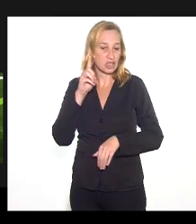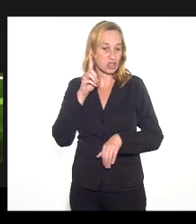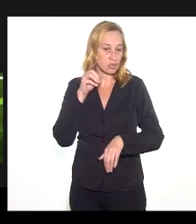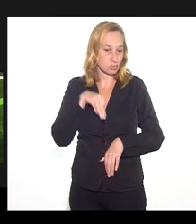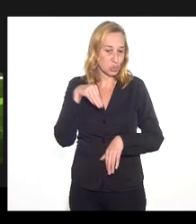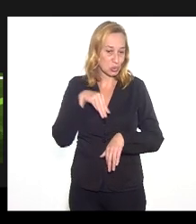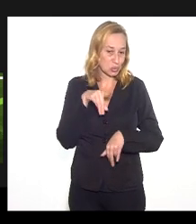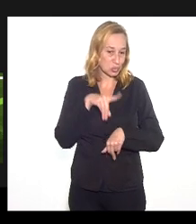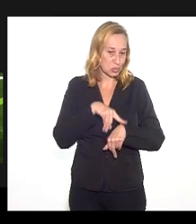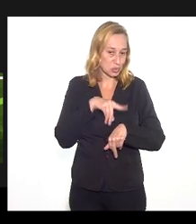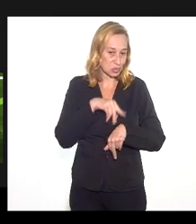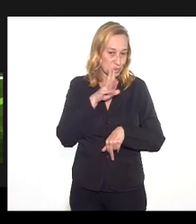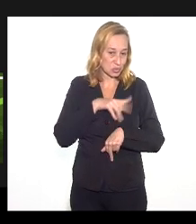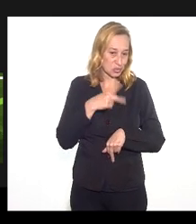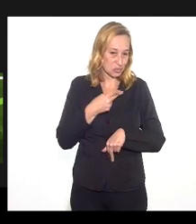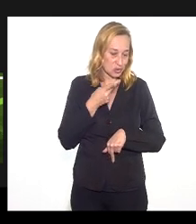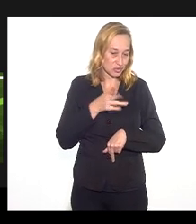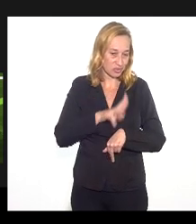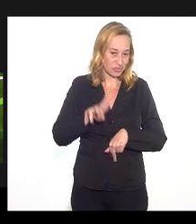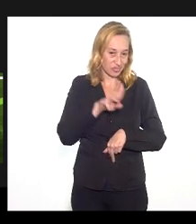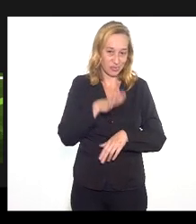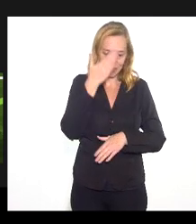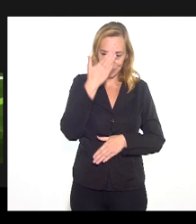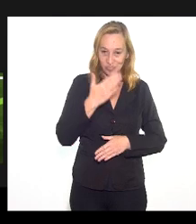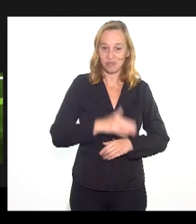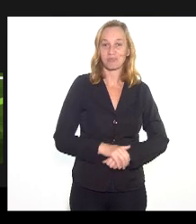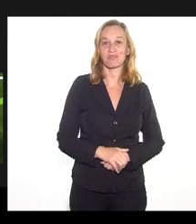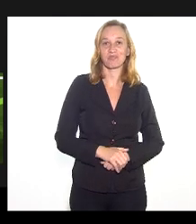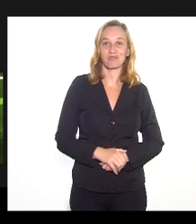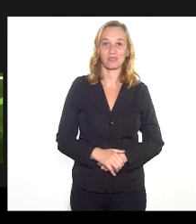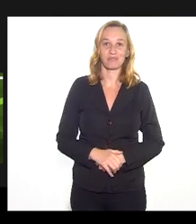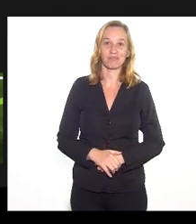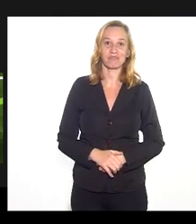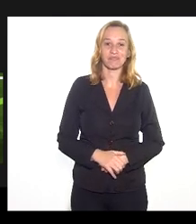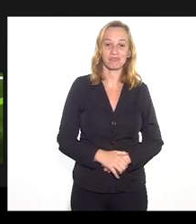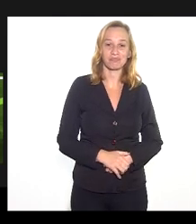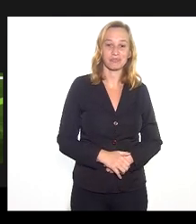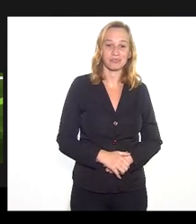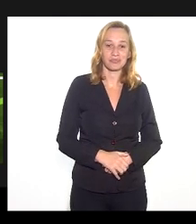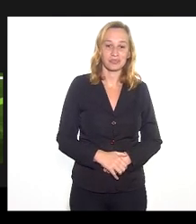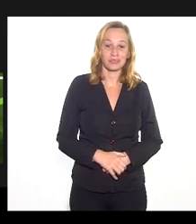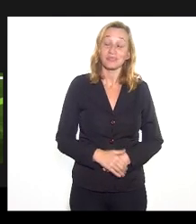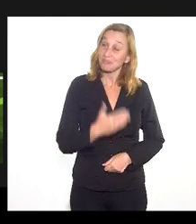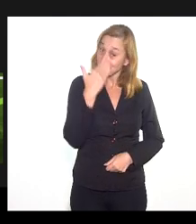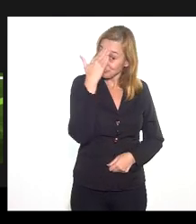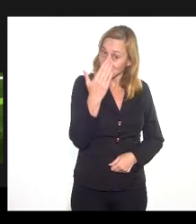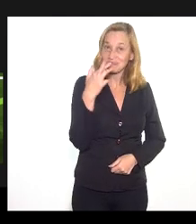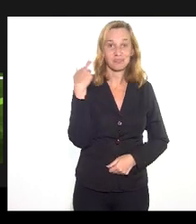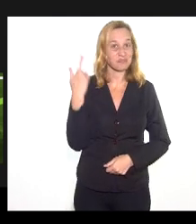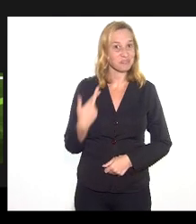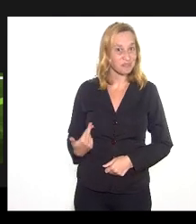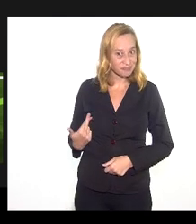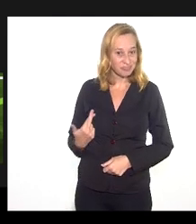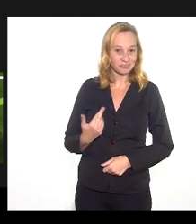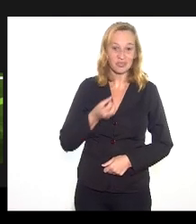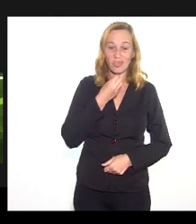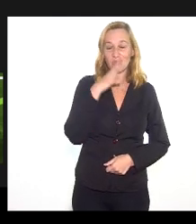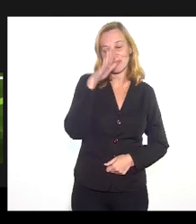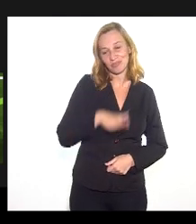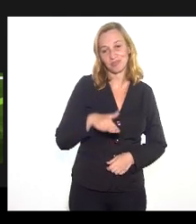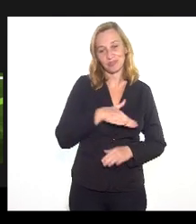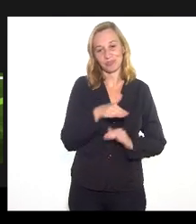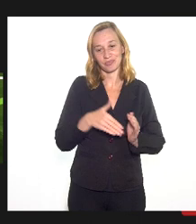minutos para fazer uso da fala. Muito obrigada. Obrigada, Renata. Boa noite, boa